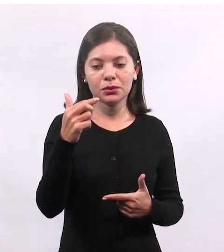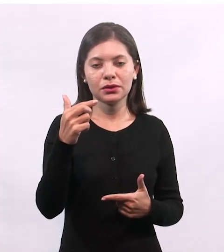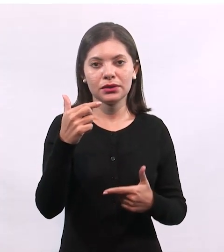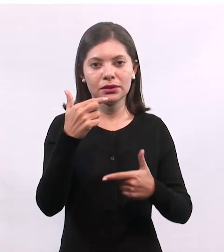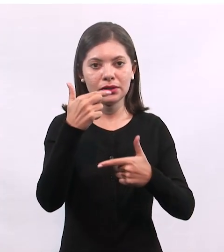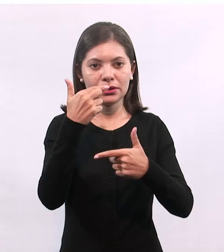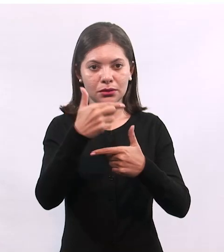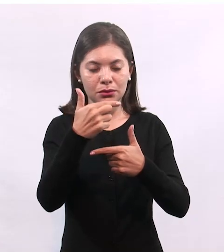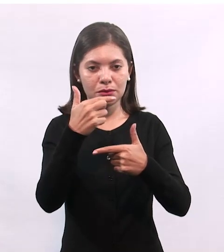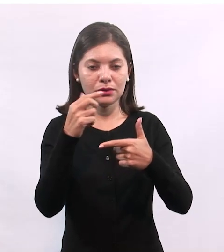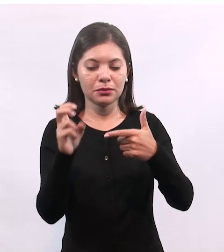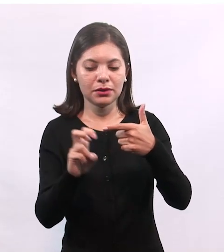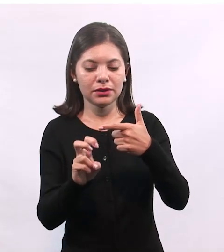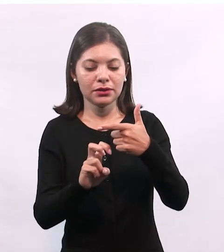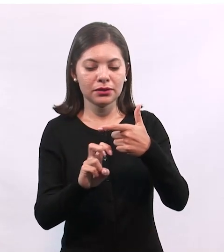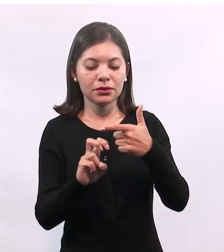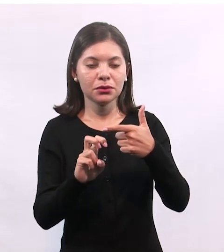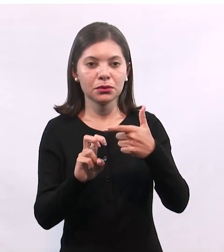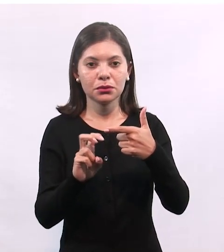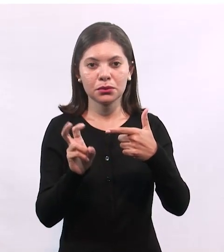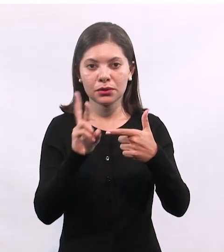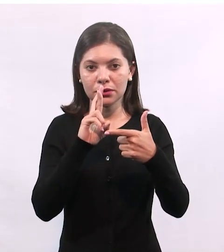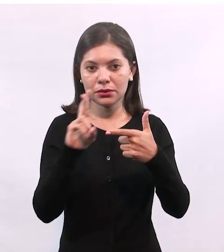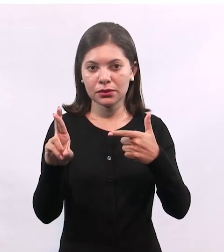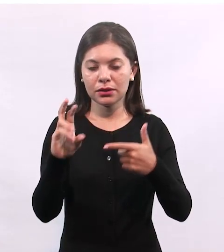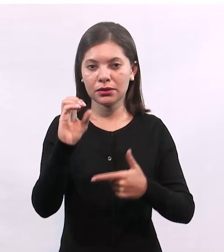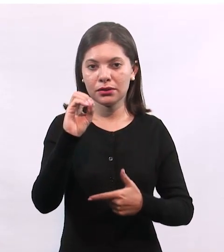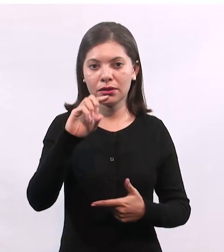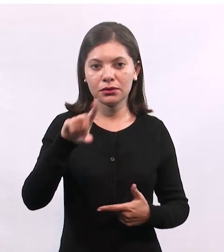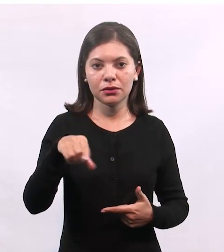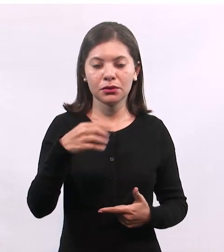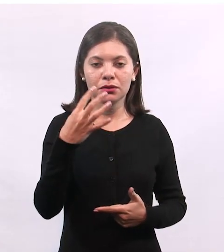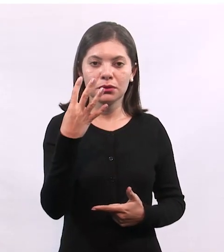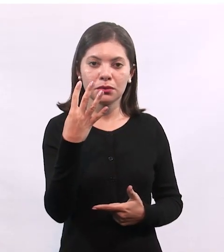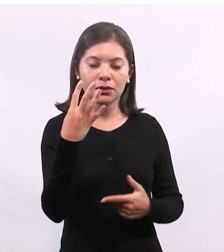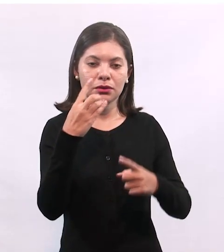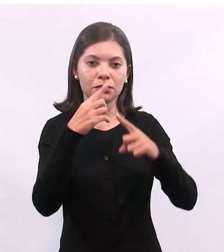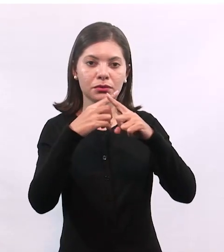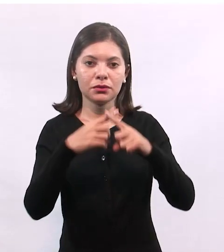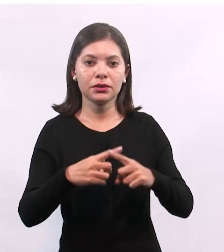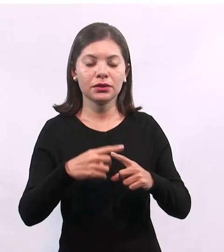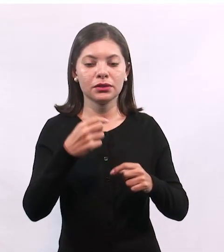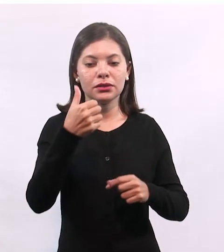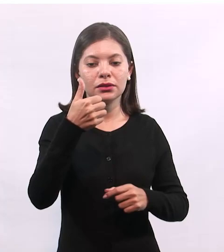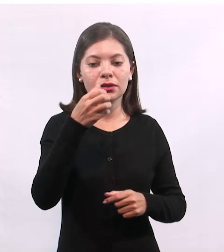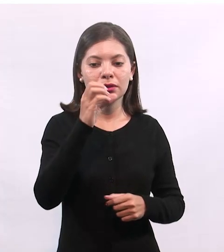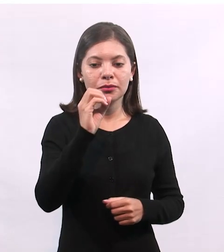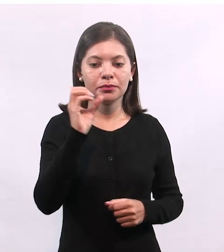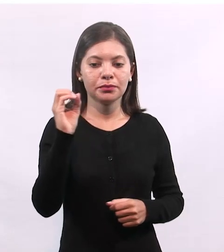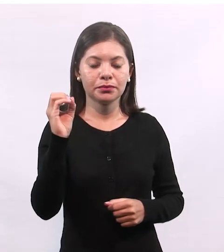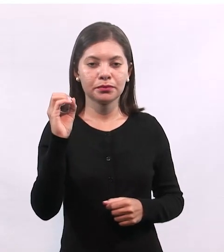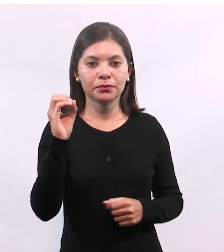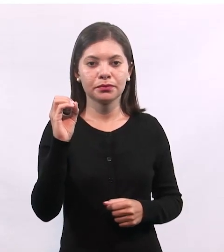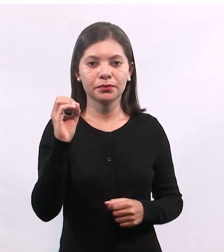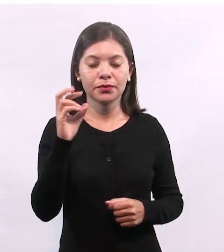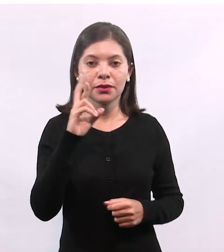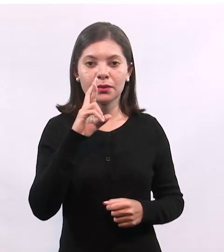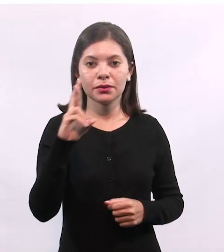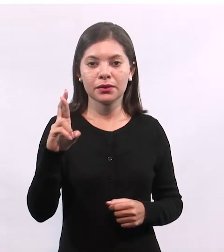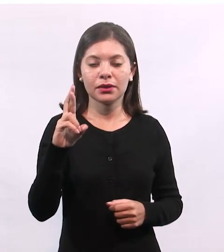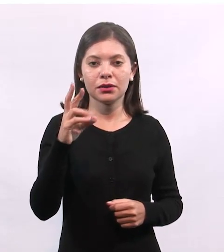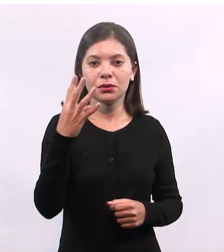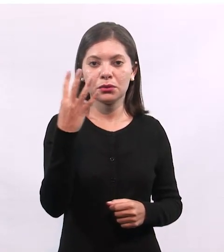que vai dar 0,4 ou ainda multiplicando por 100 eu teria